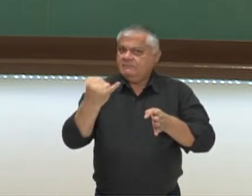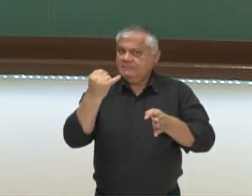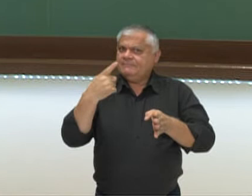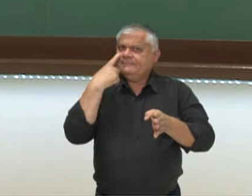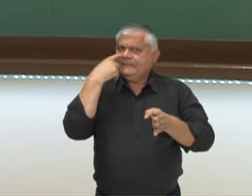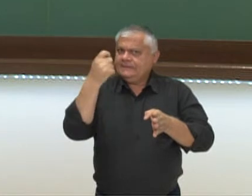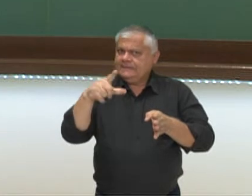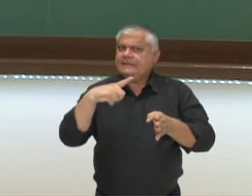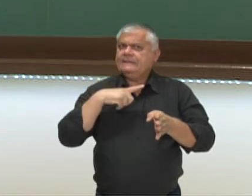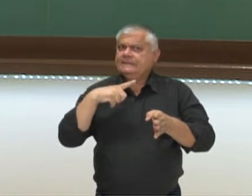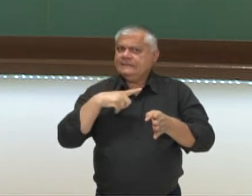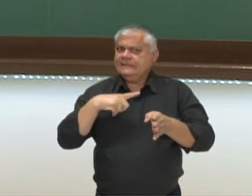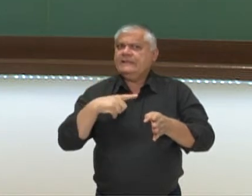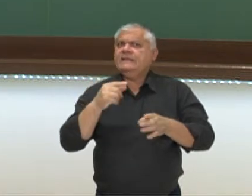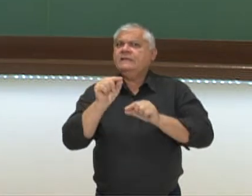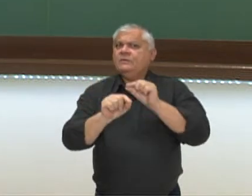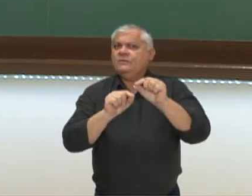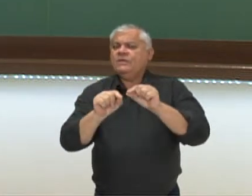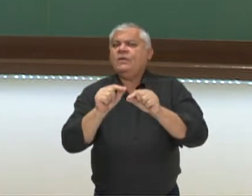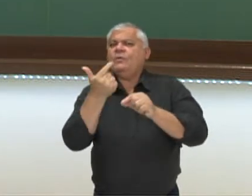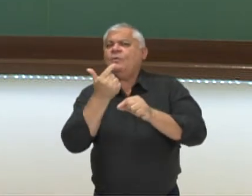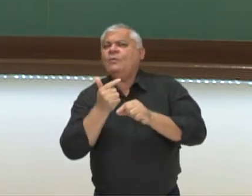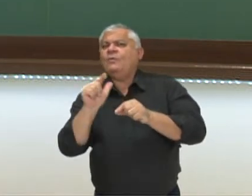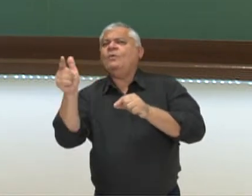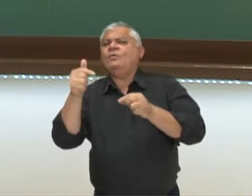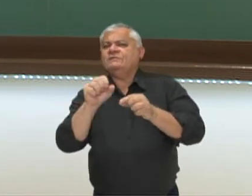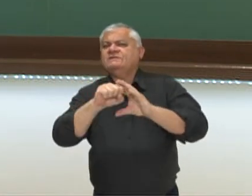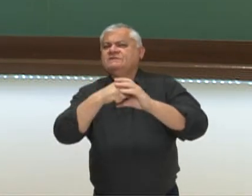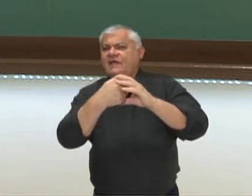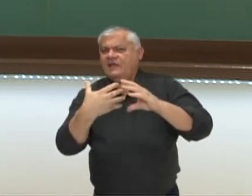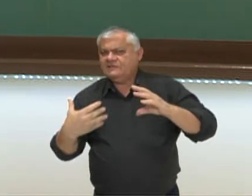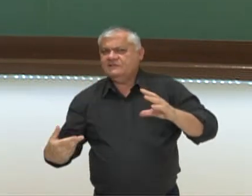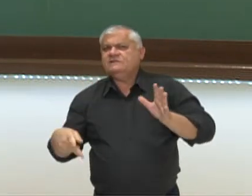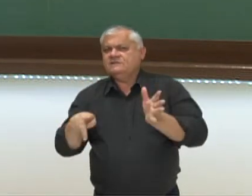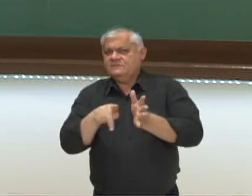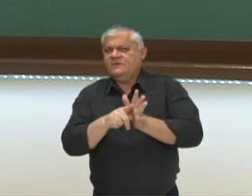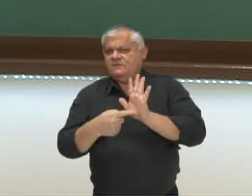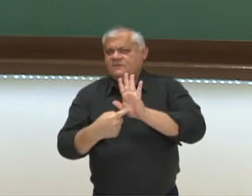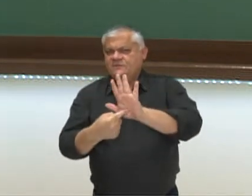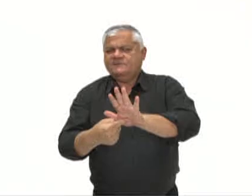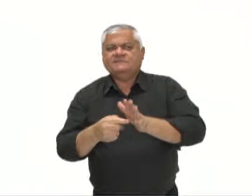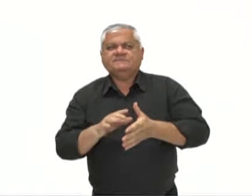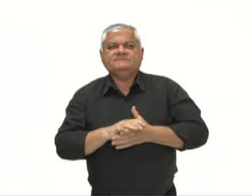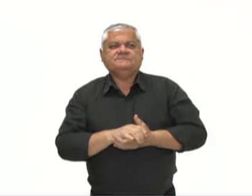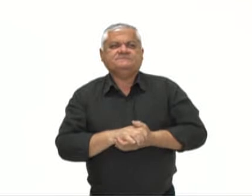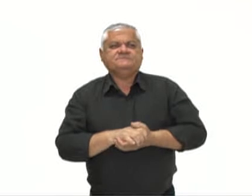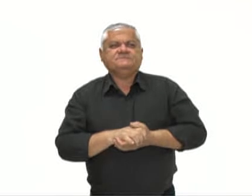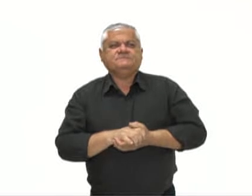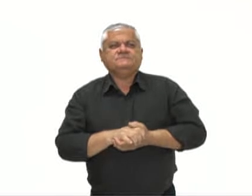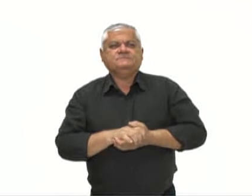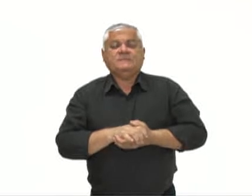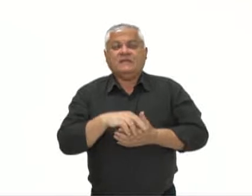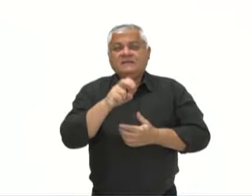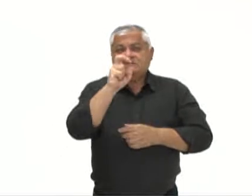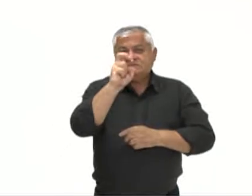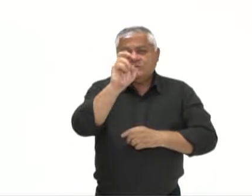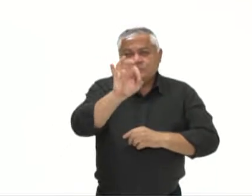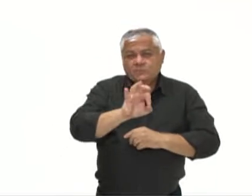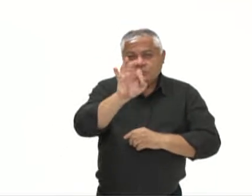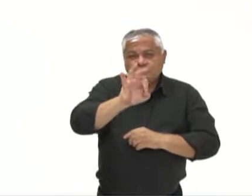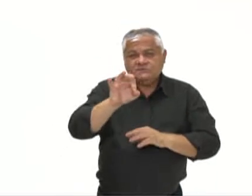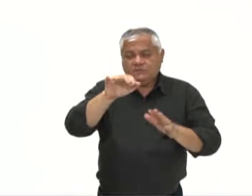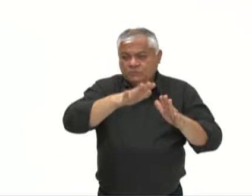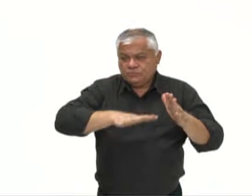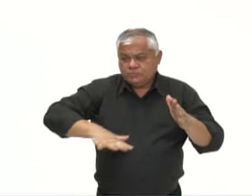Vale da Ribeira e ainda algumas outras características que eu vou apresentar para você aqui, ó. Cerca de 5% da área